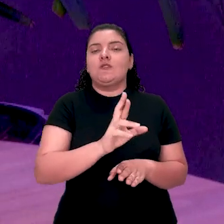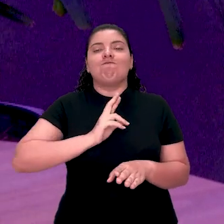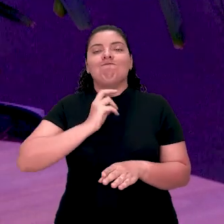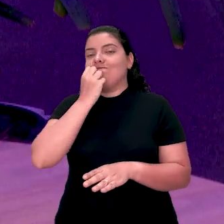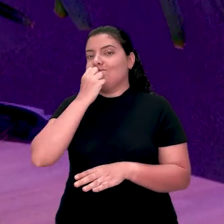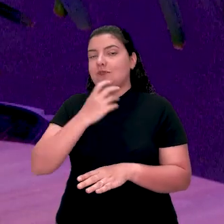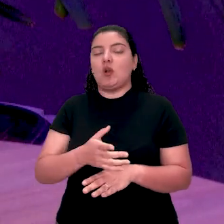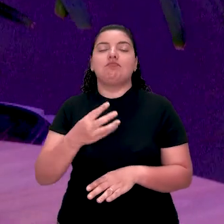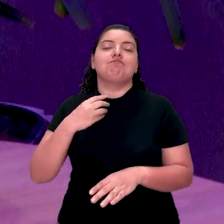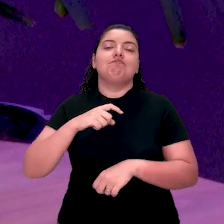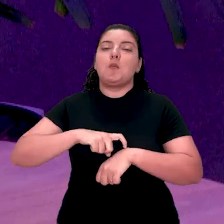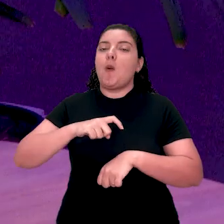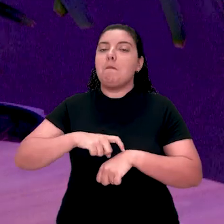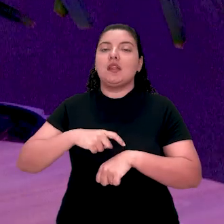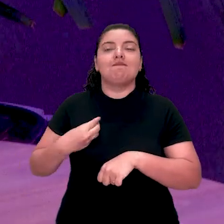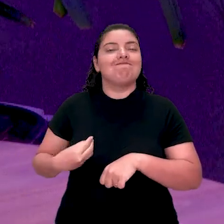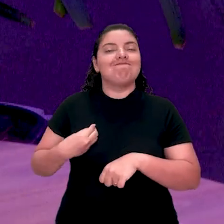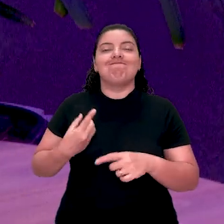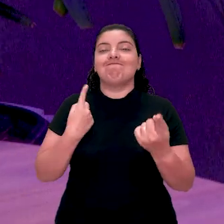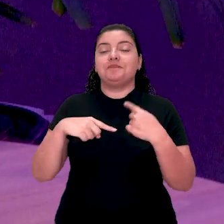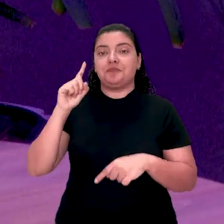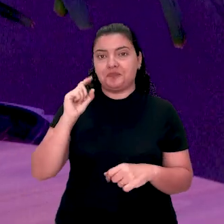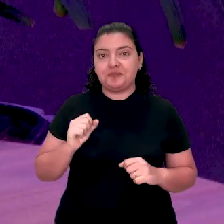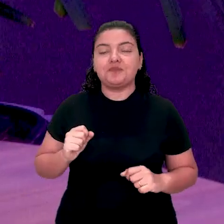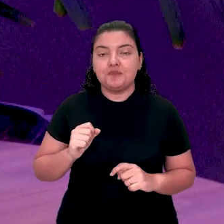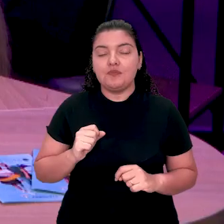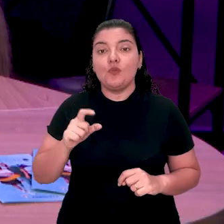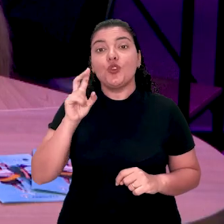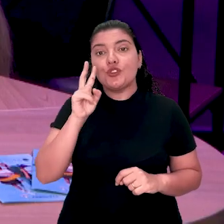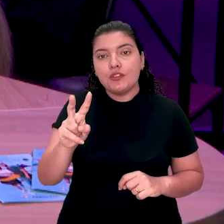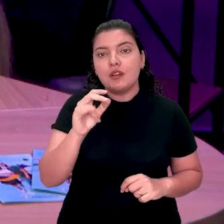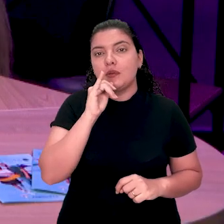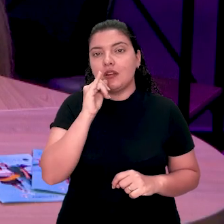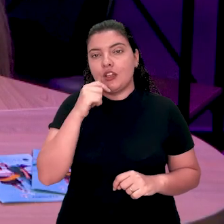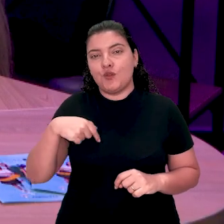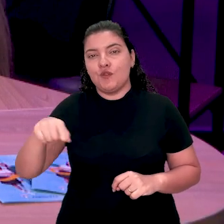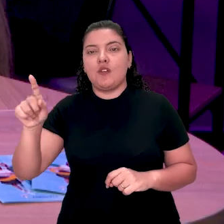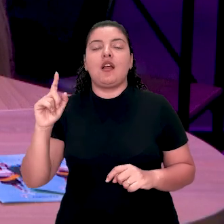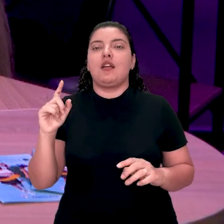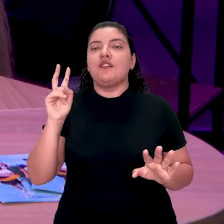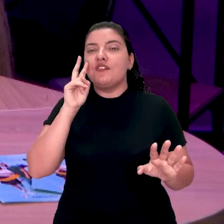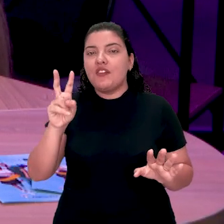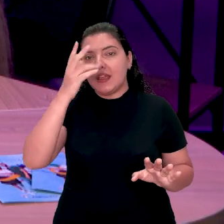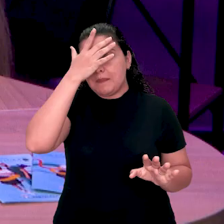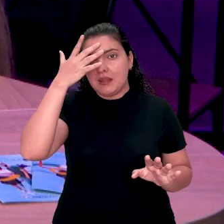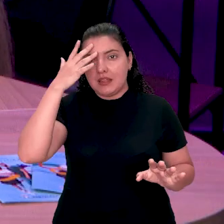para mim, isso já foi mover uma montanha. E tu já viu isso assim? Tu sair para algum lugar e viu uma pessoa